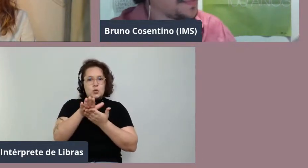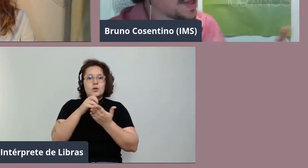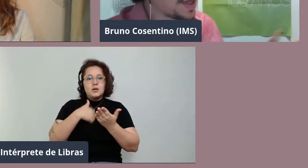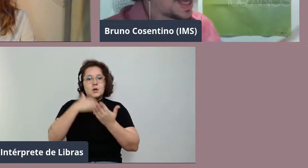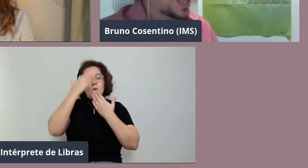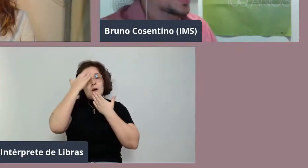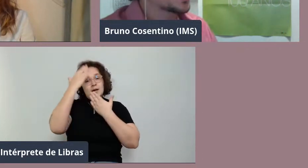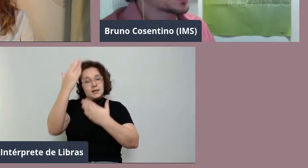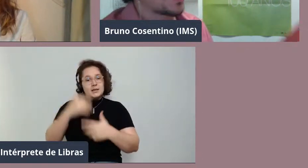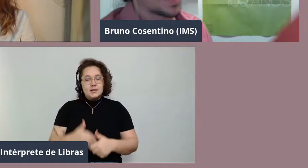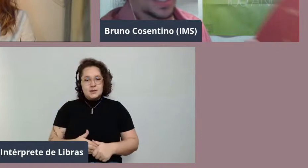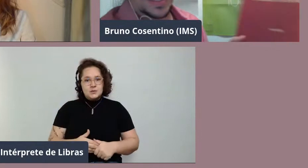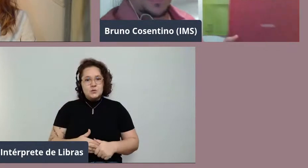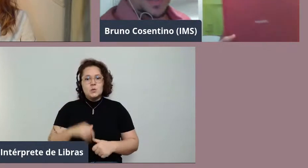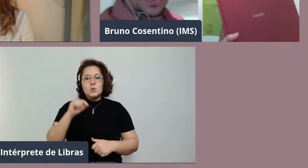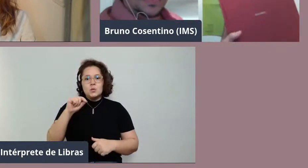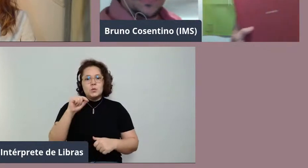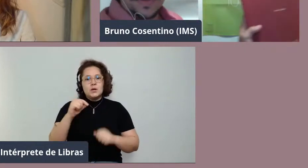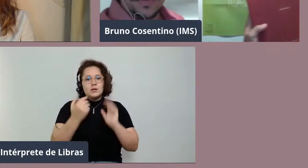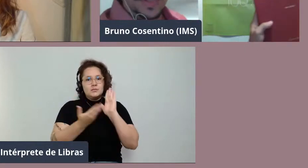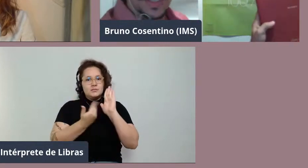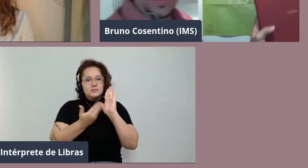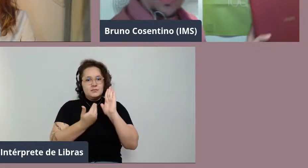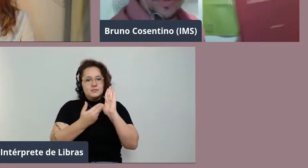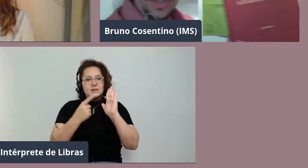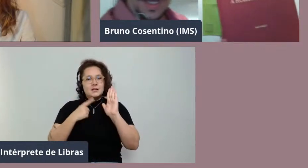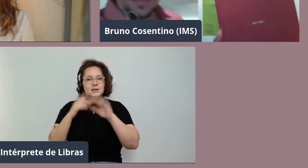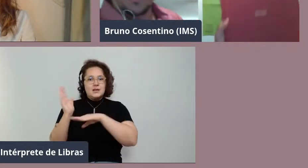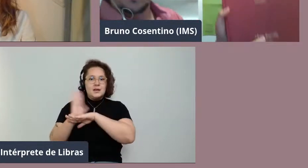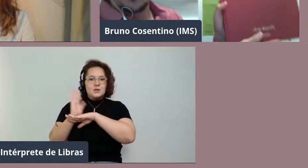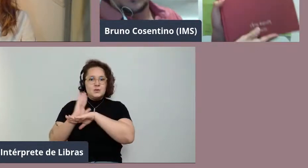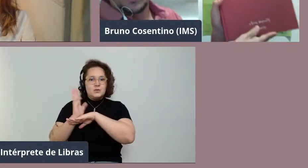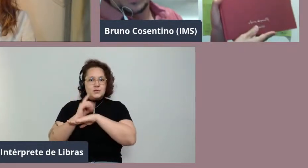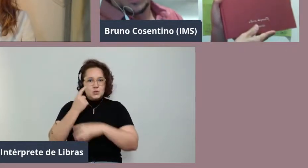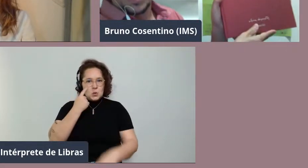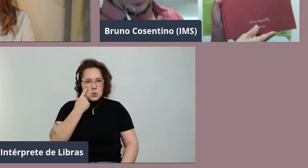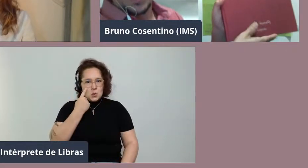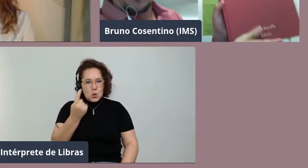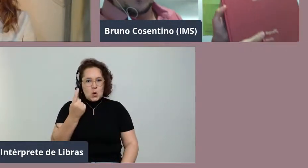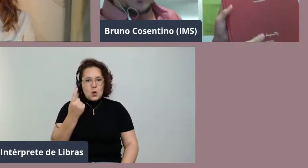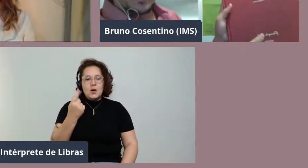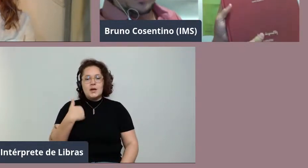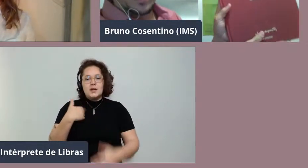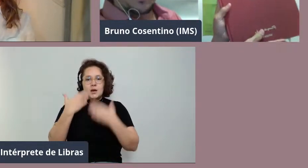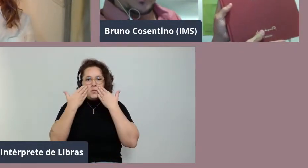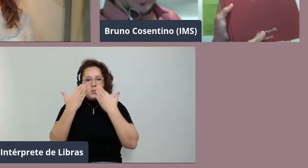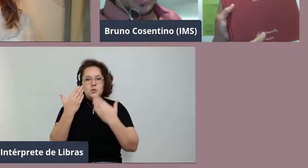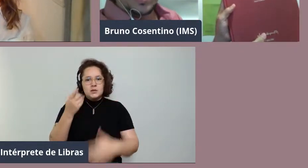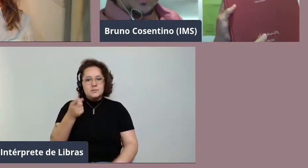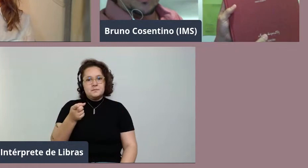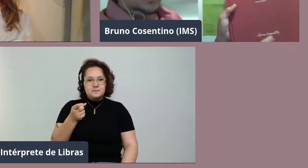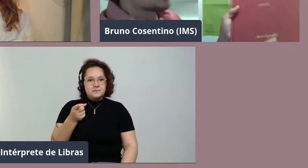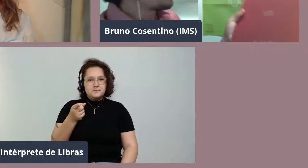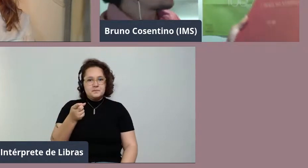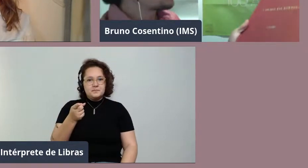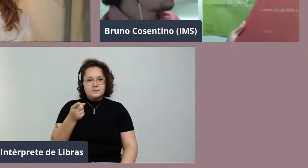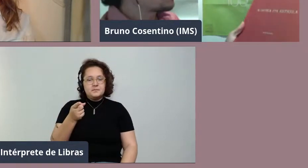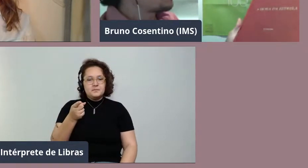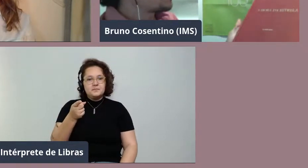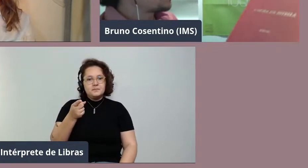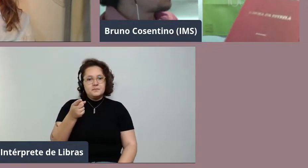ela, a edição, aquela que aparece no vídeo. Eu queria só mostrar para ver, depois que Elisama